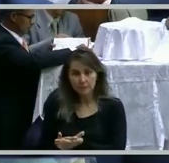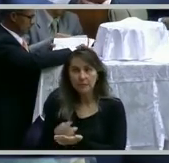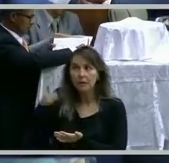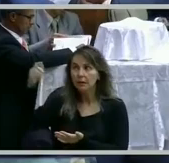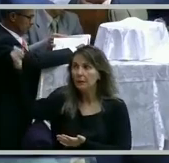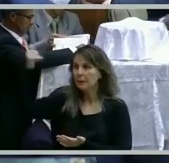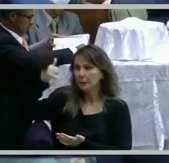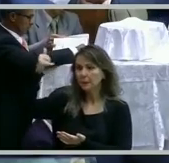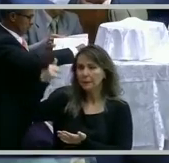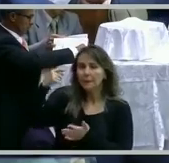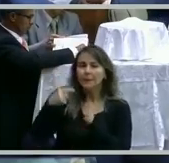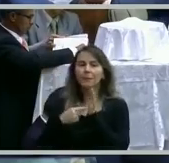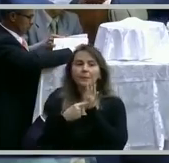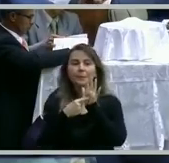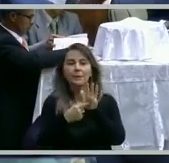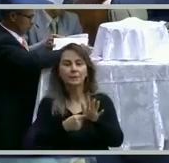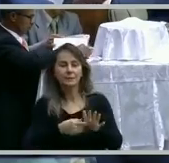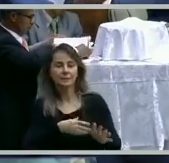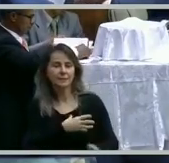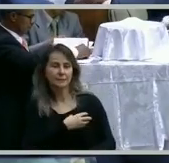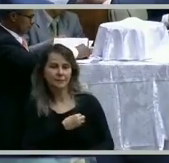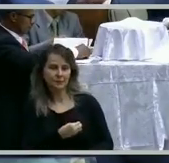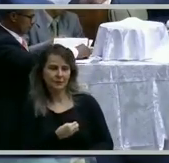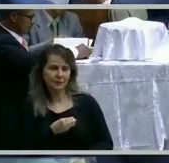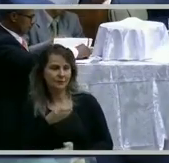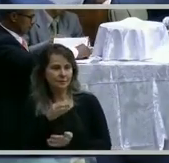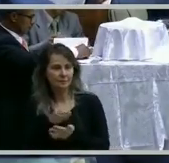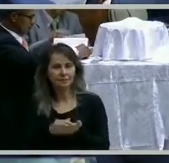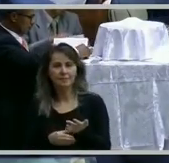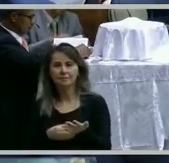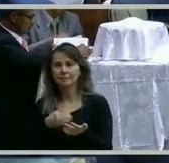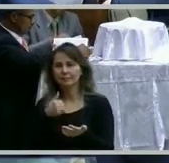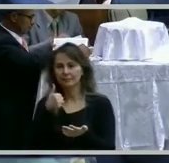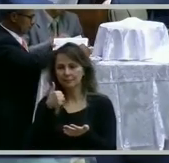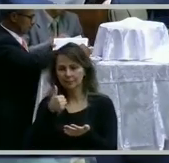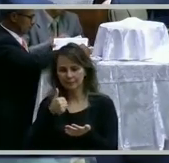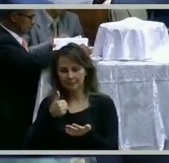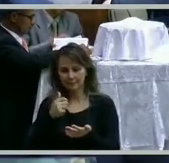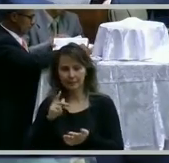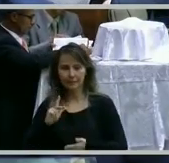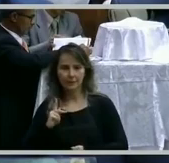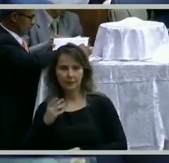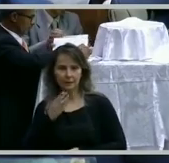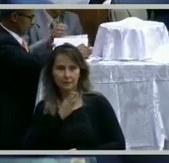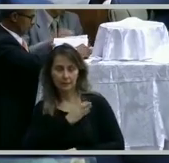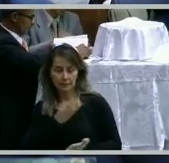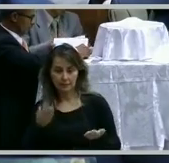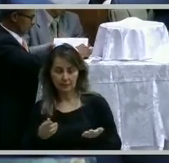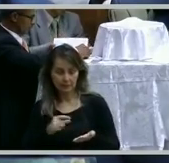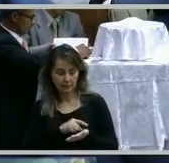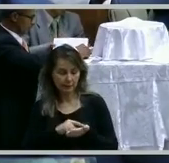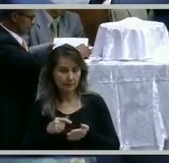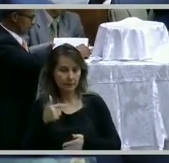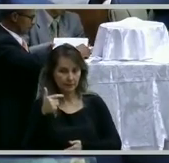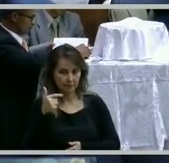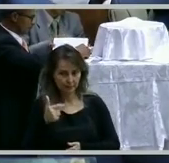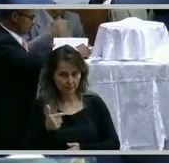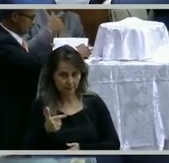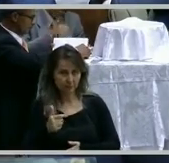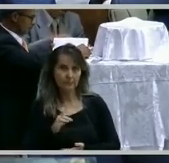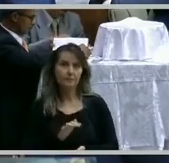Filho. Capítulo 1 da Epístola aos Hebreus, agora o verso 2, versículo